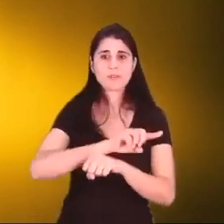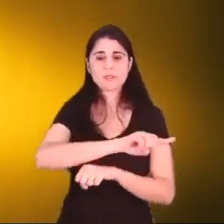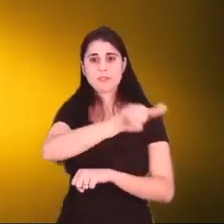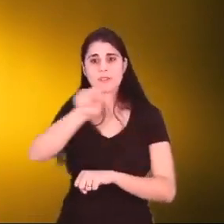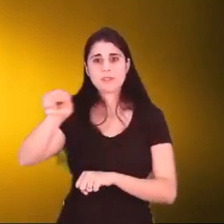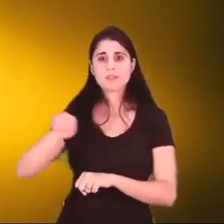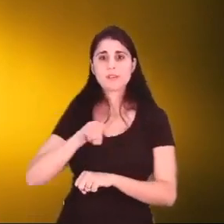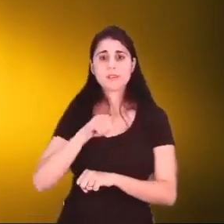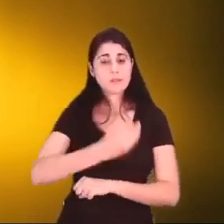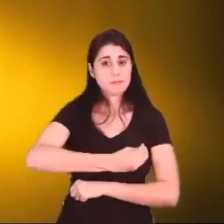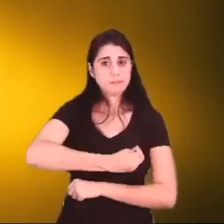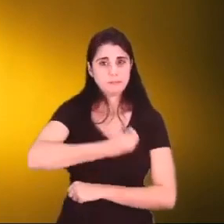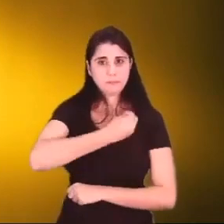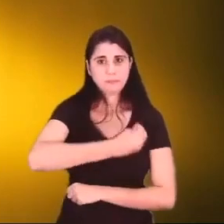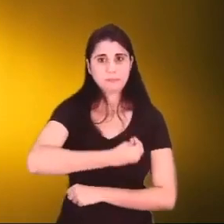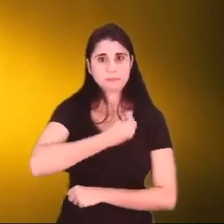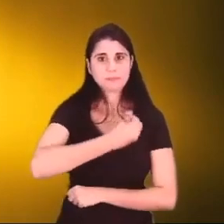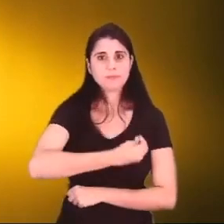Permanecei